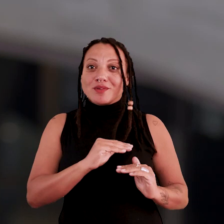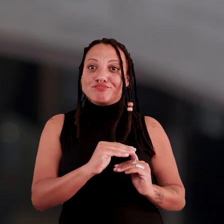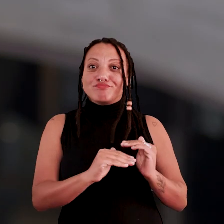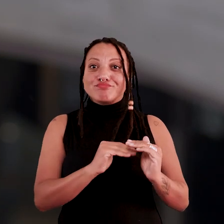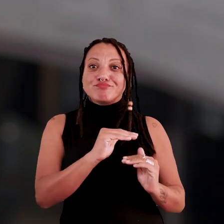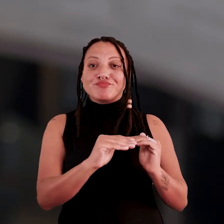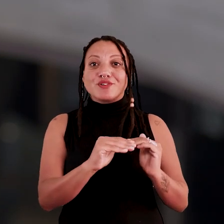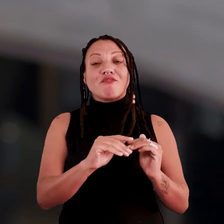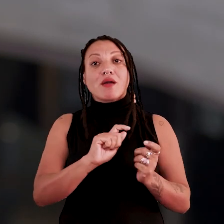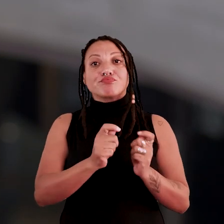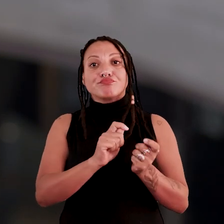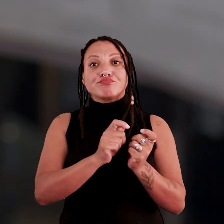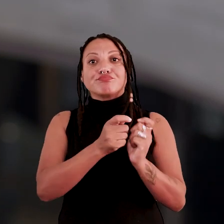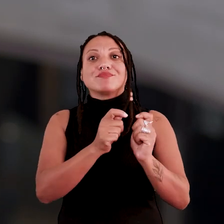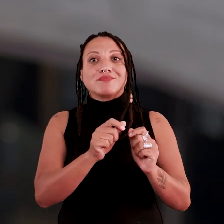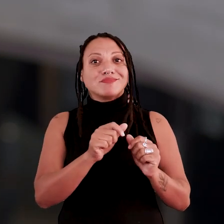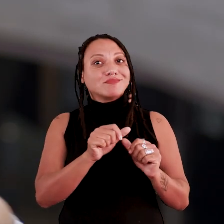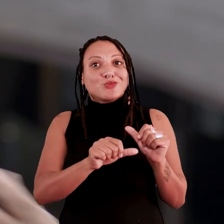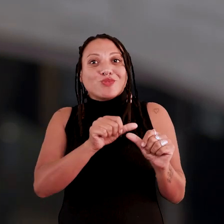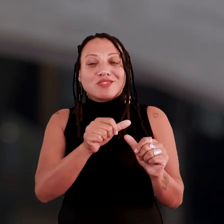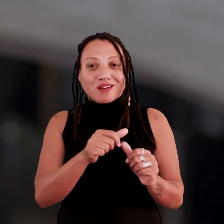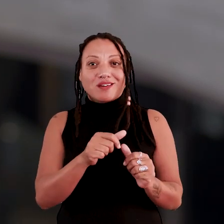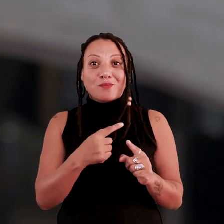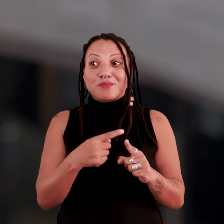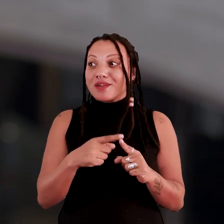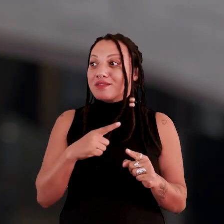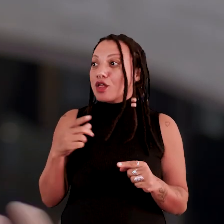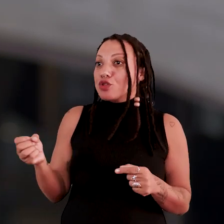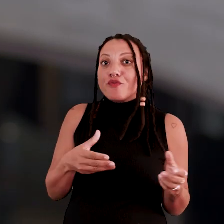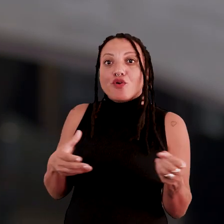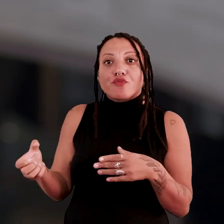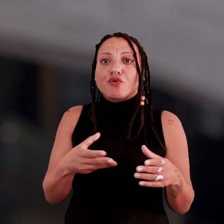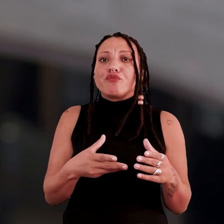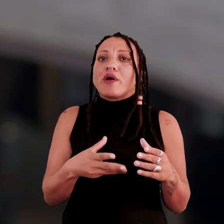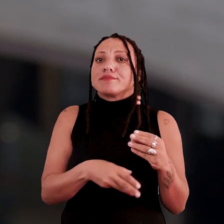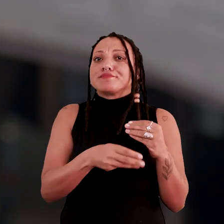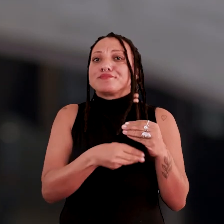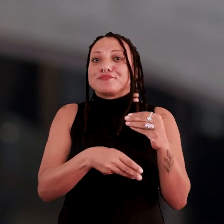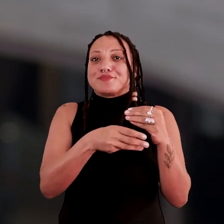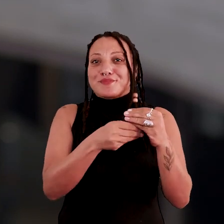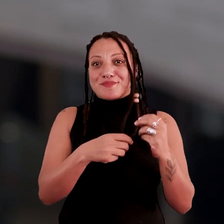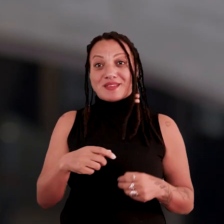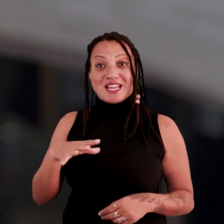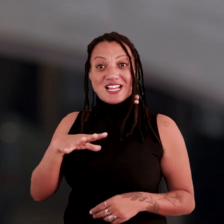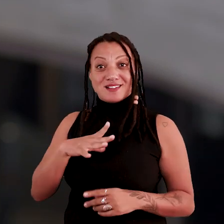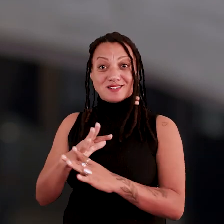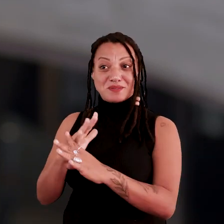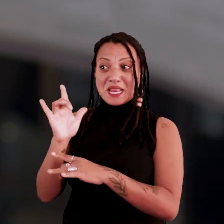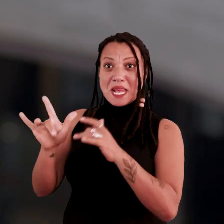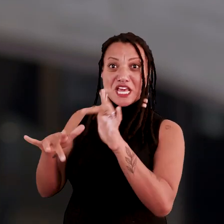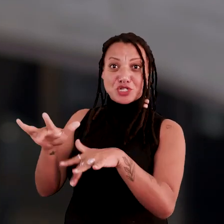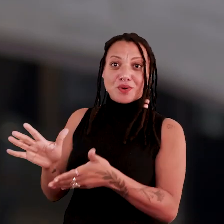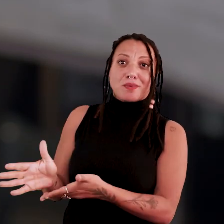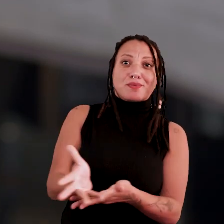todas essas ofertas, né? Esse grande lixo urbano, ele é, na verdade, uma grande mina. A cidade hoje